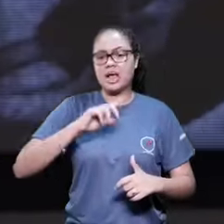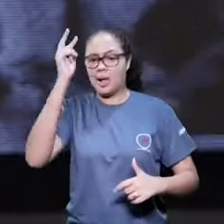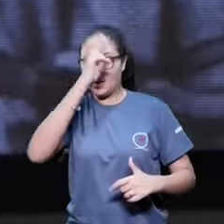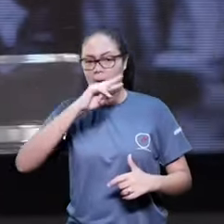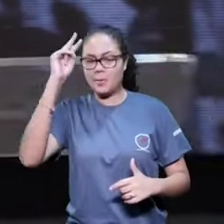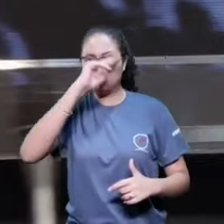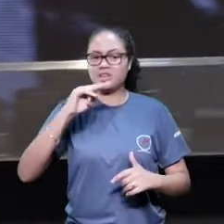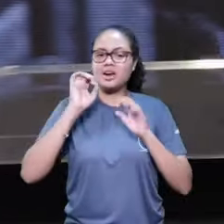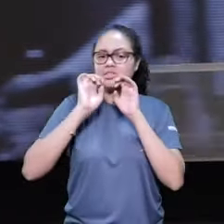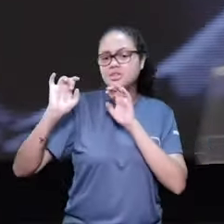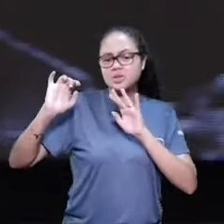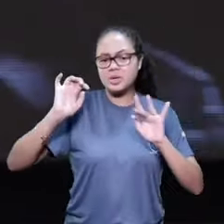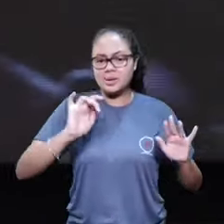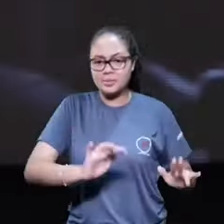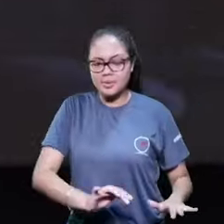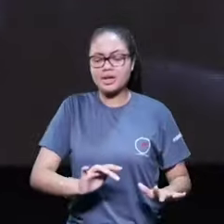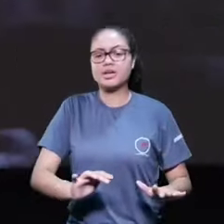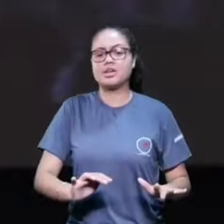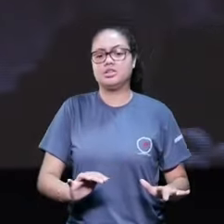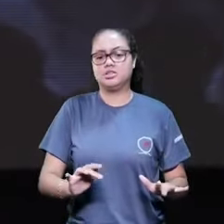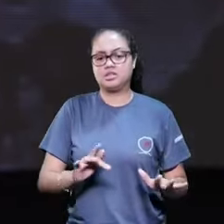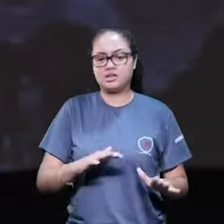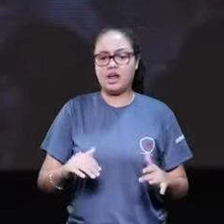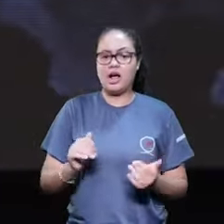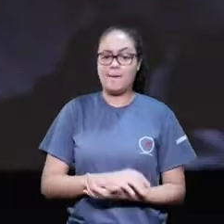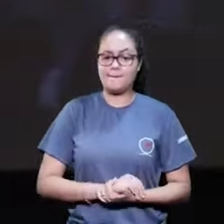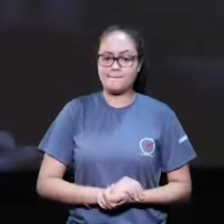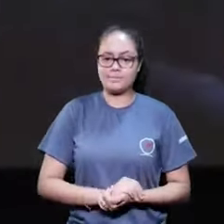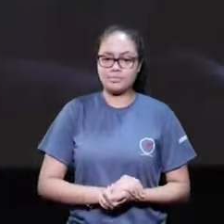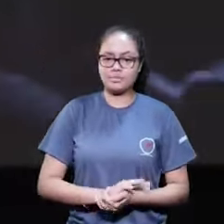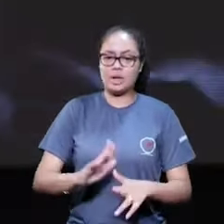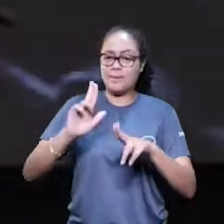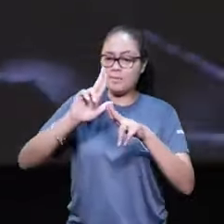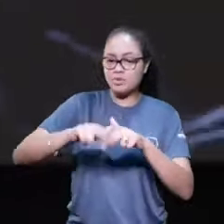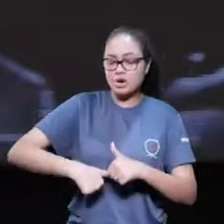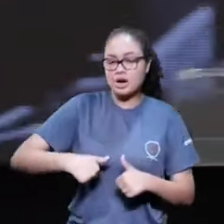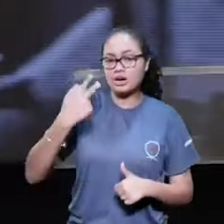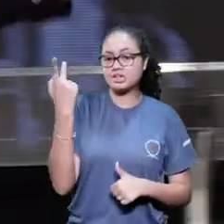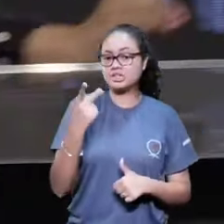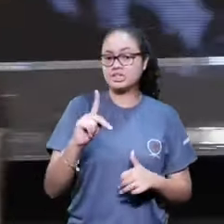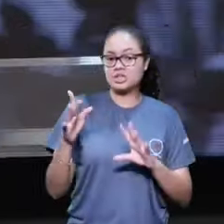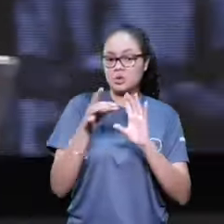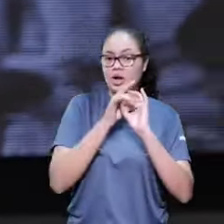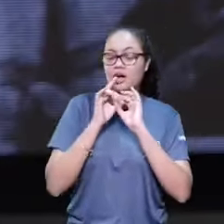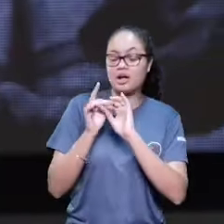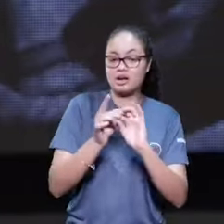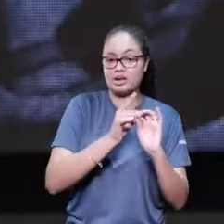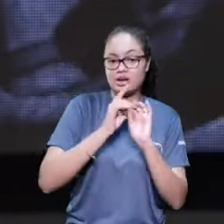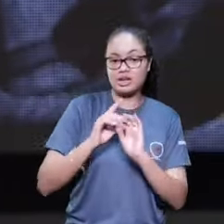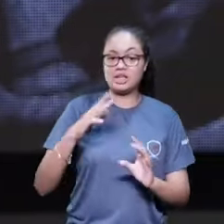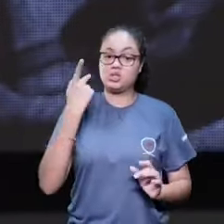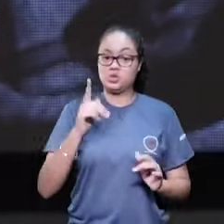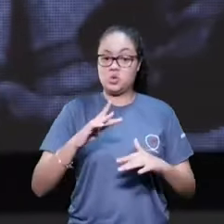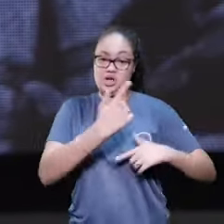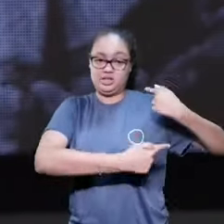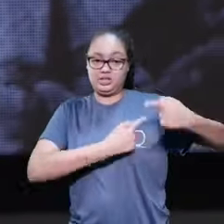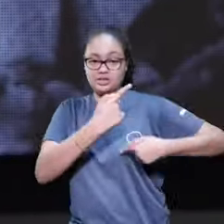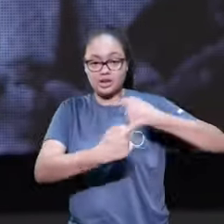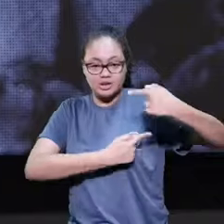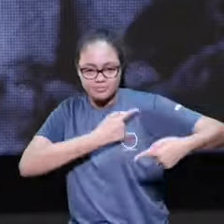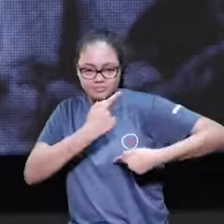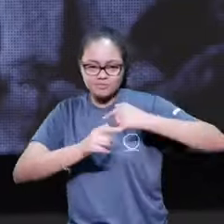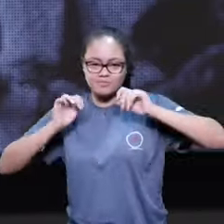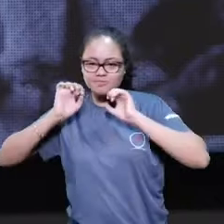de bênção. Onde estão aqueles que acreditam nessa palavra? Por causa da tua aliança, a tua geração será